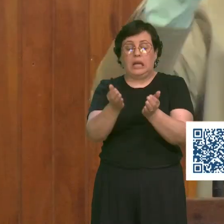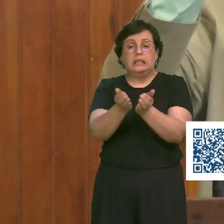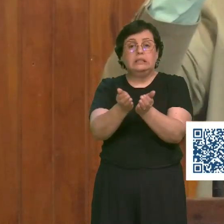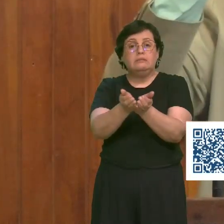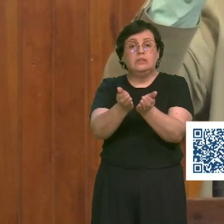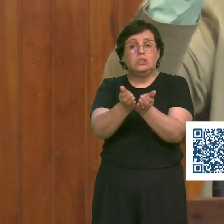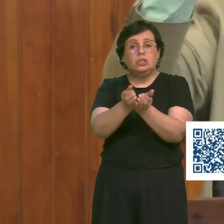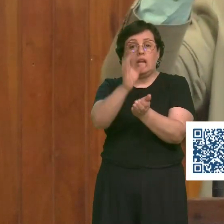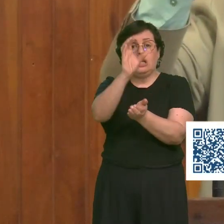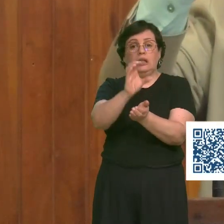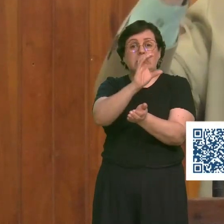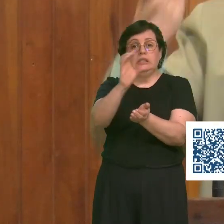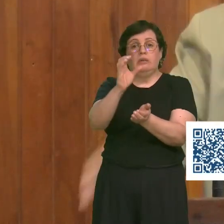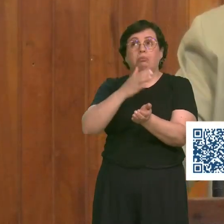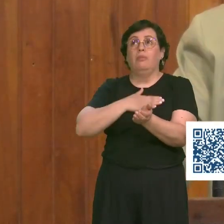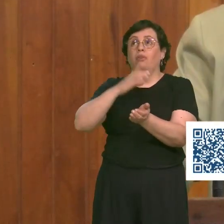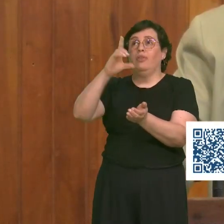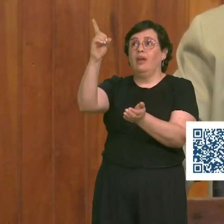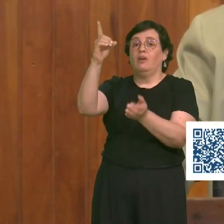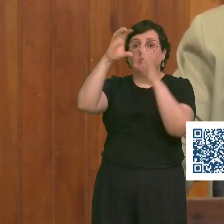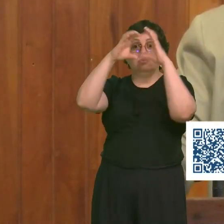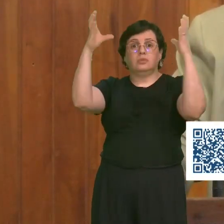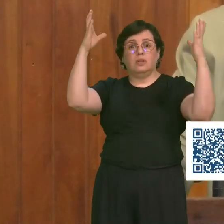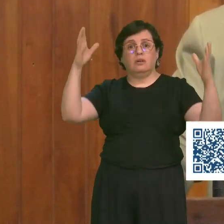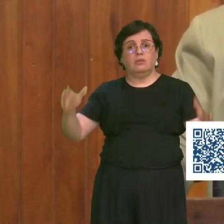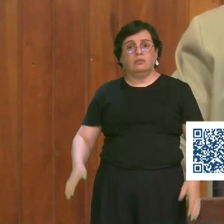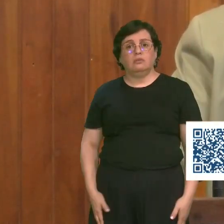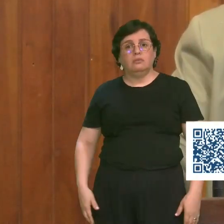Meu Deus do céu